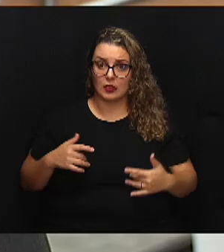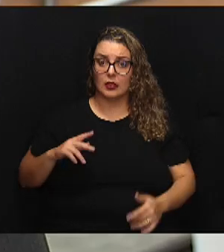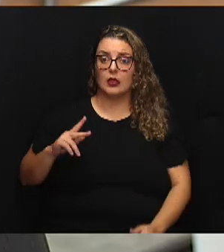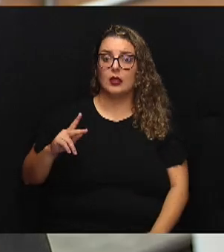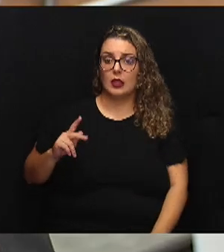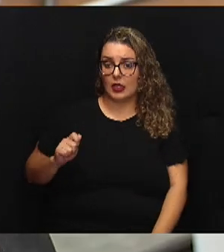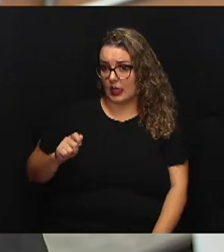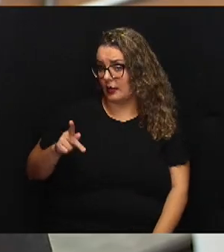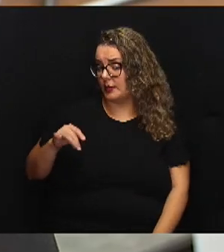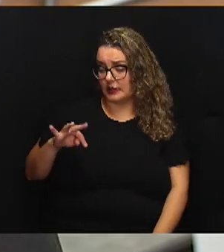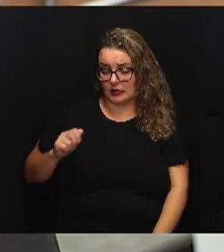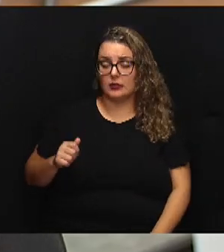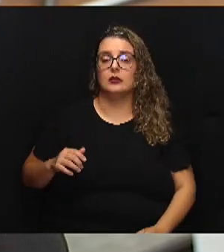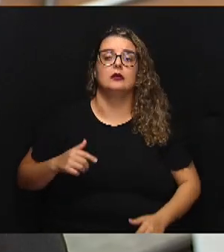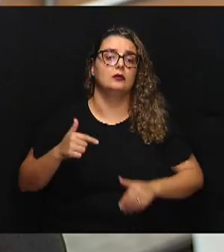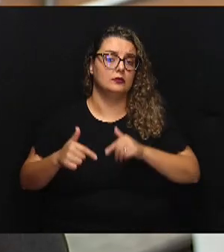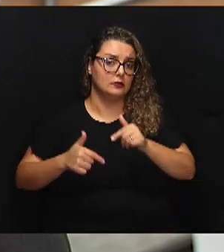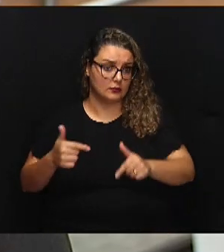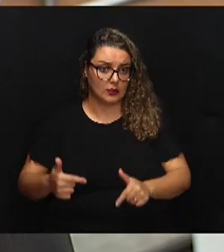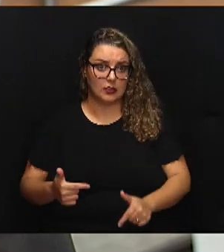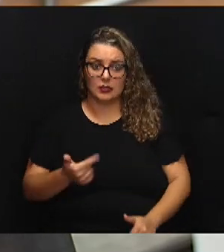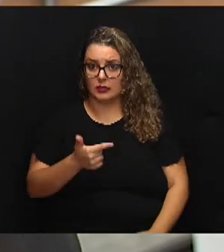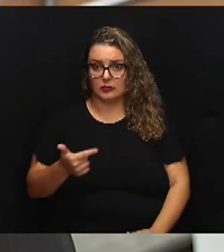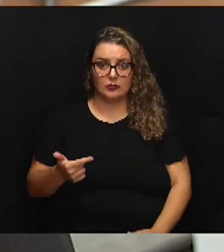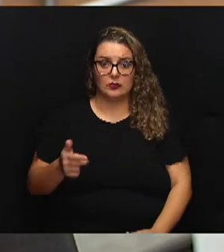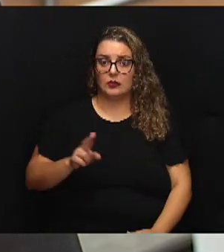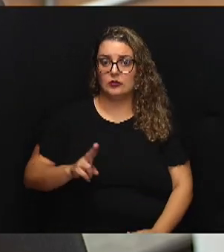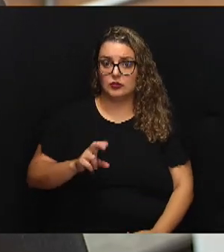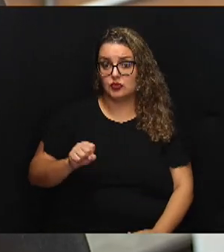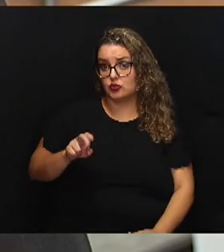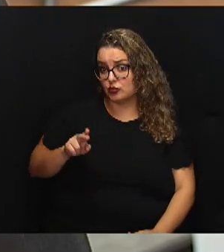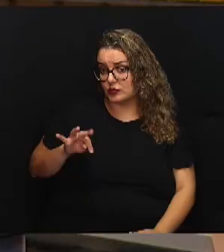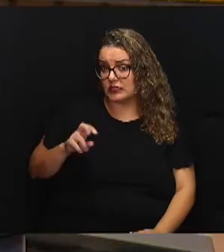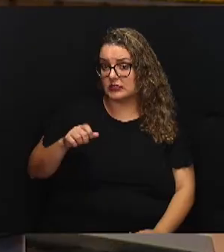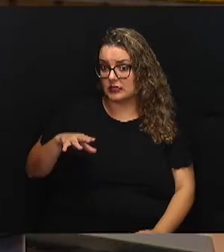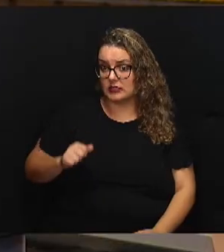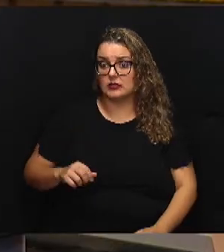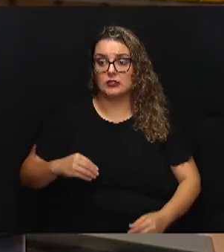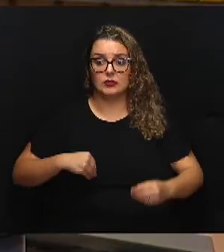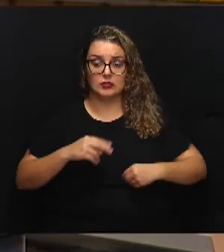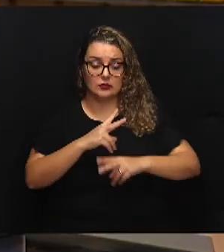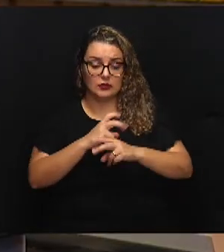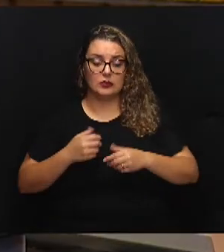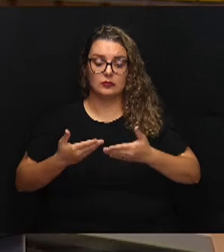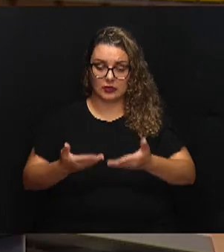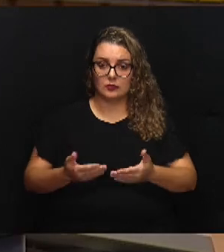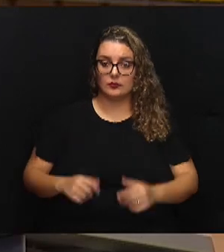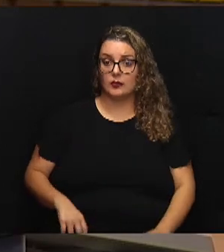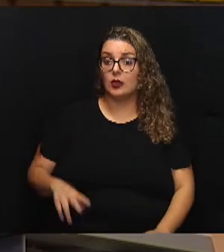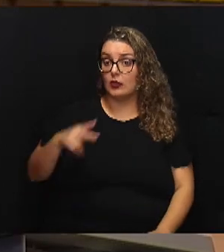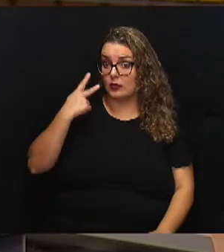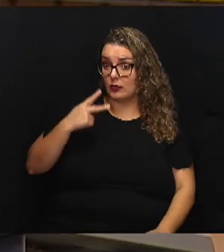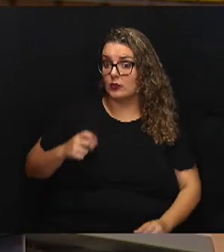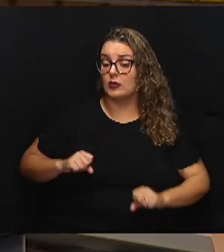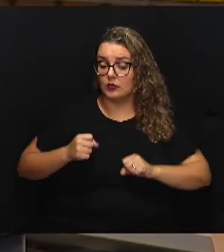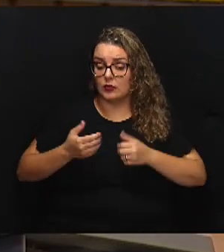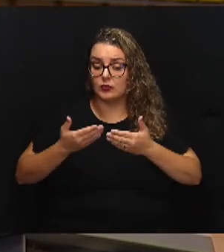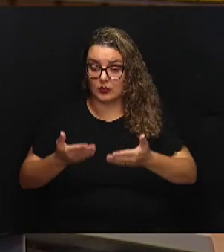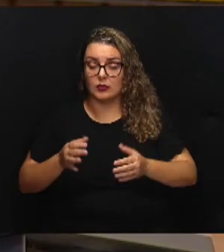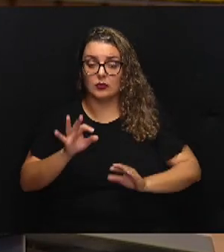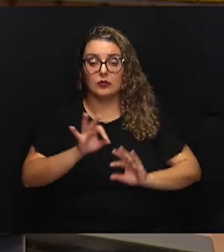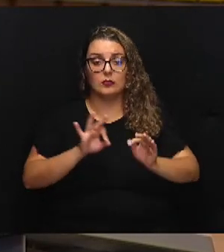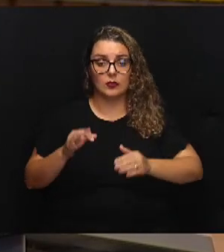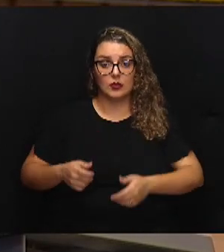ao trabalho e sem uso de substâncias. O exame toxicológico vem para isso. O parlamentar reforça que o projeto garante